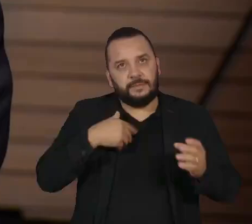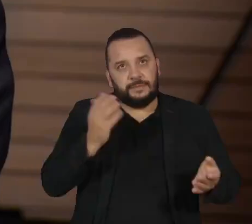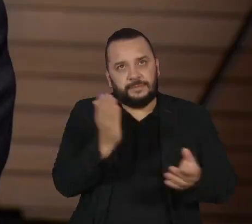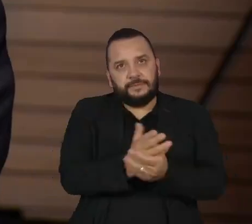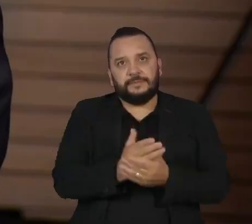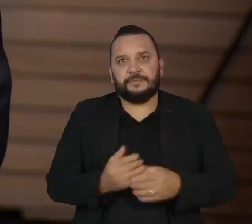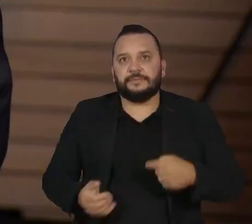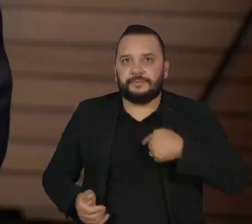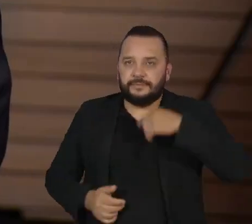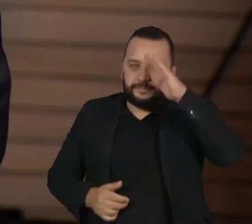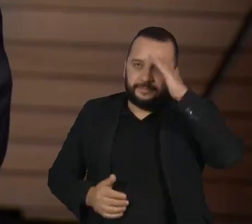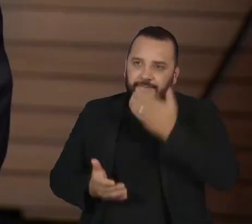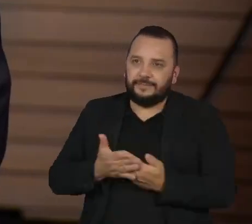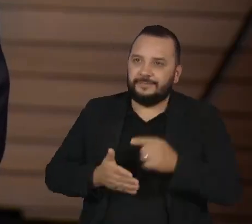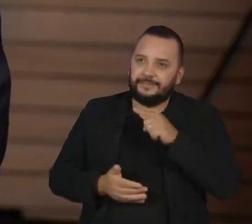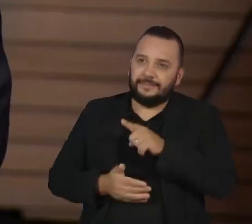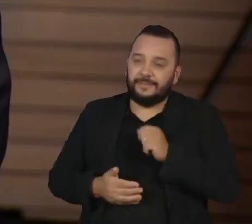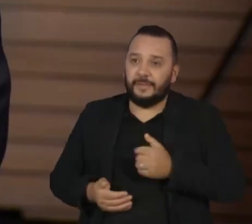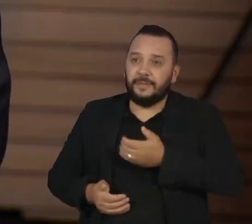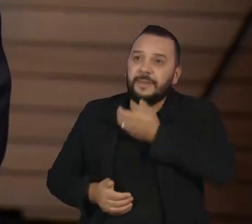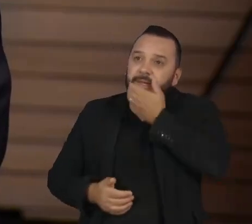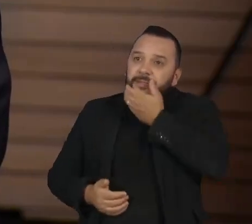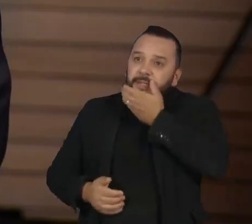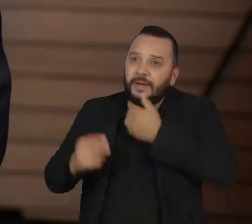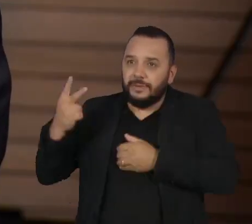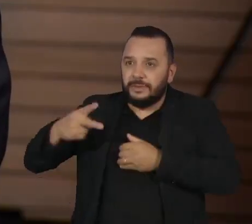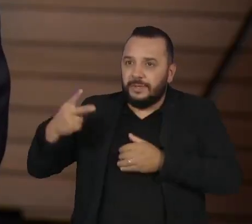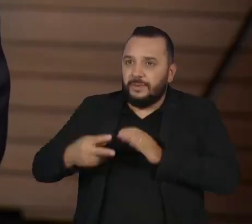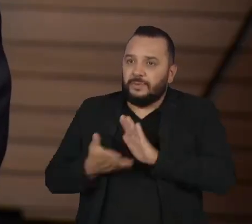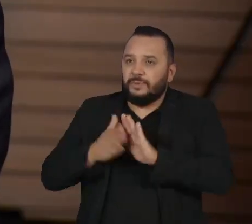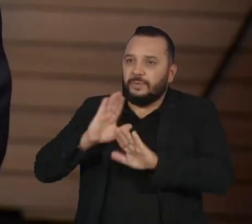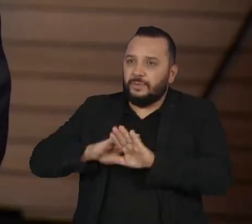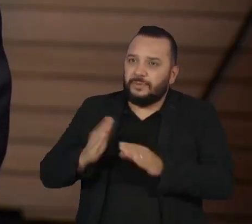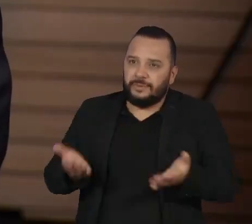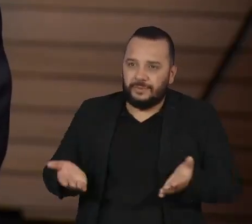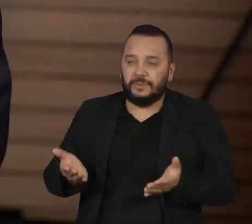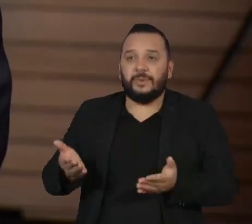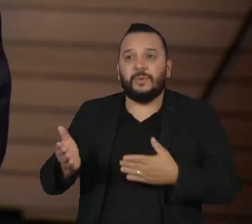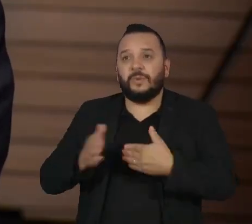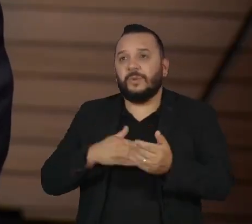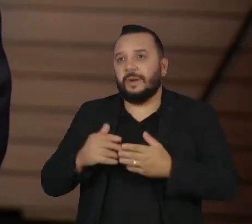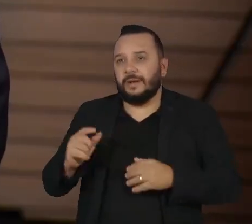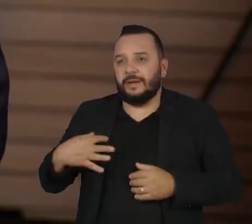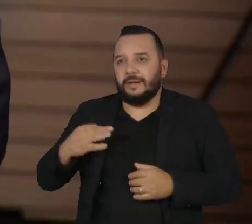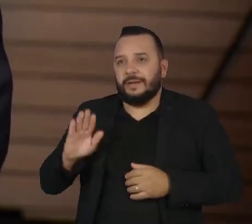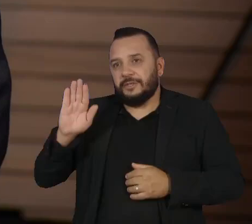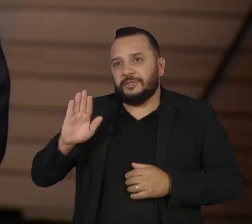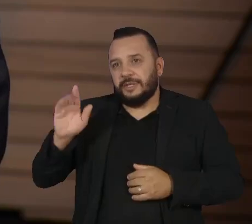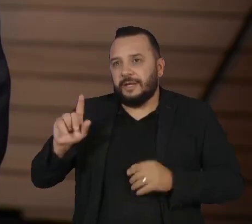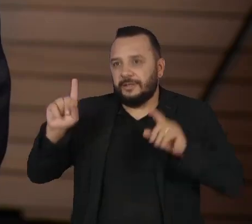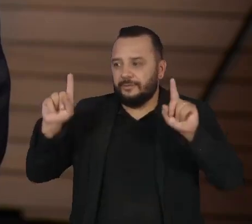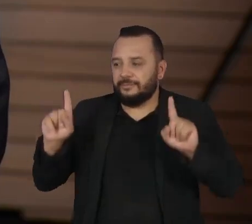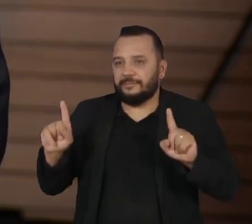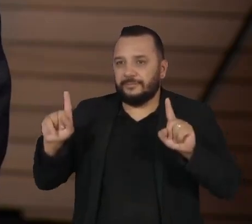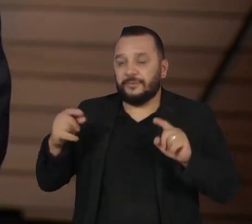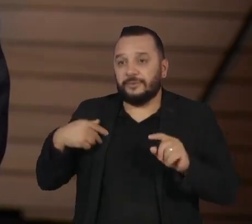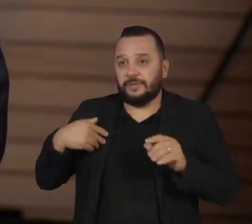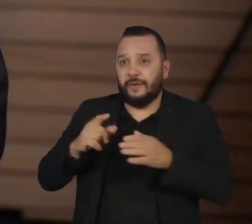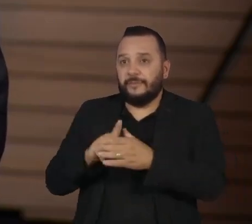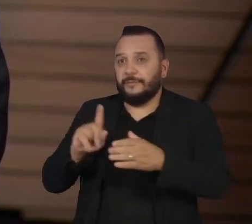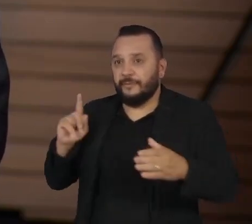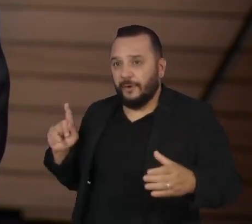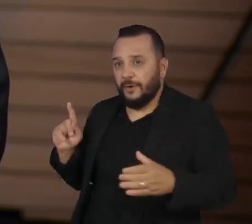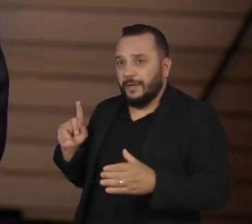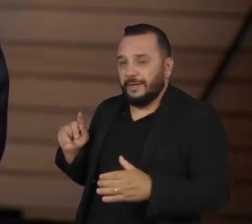disso, né? Se o Marçal for para o segundo turno, qualquer um dos dois candidatos, o que ficar fora do segundo turno, vai